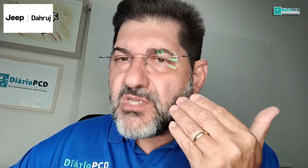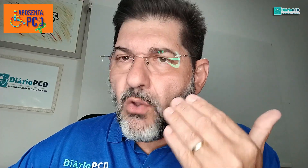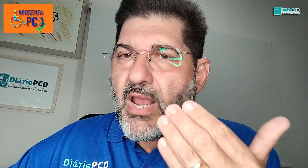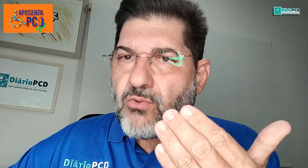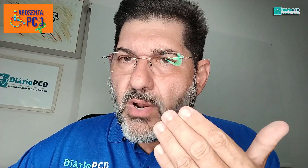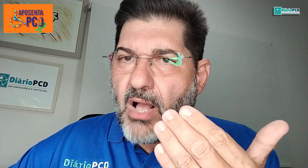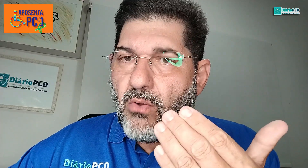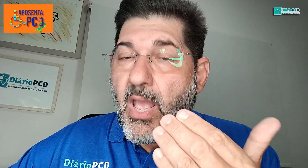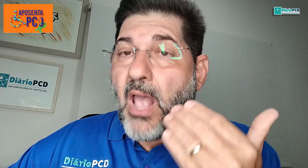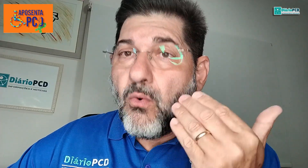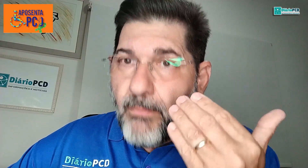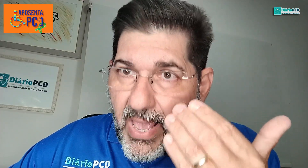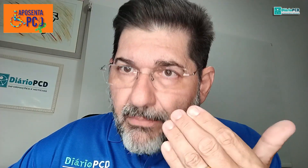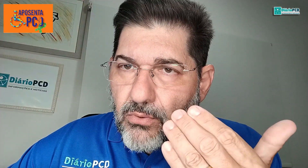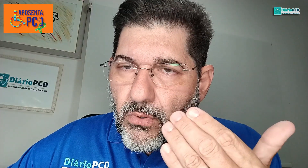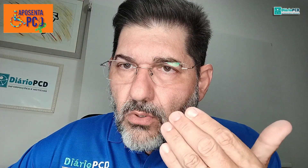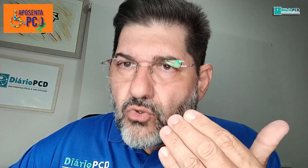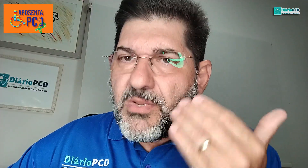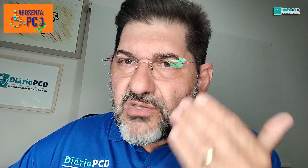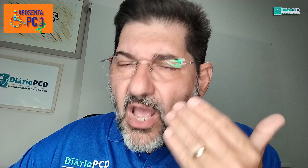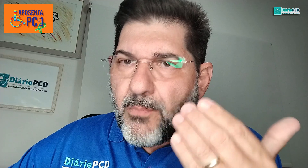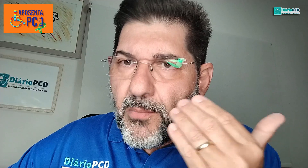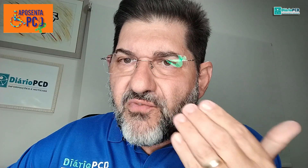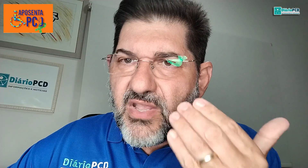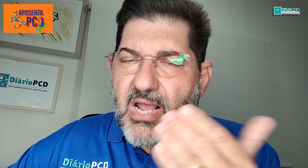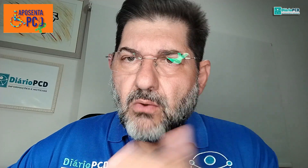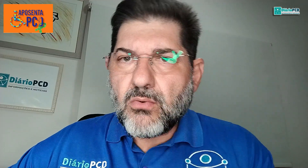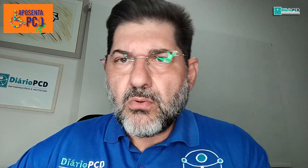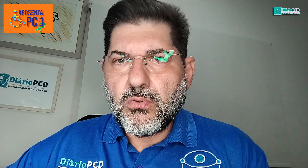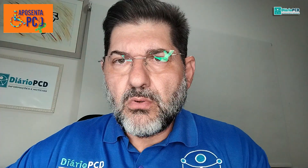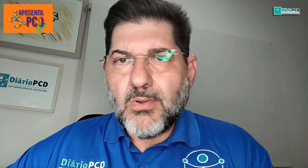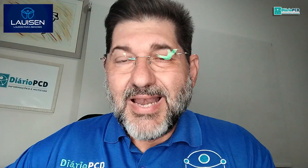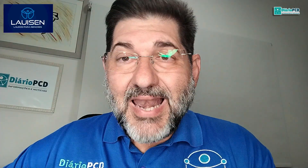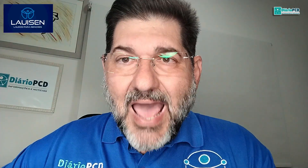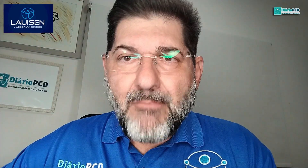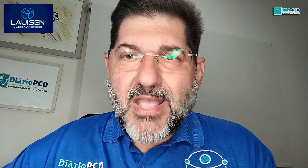da comissão eleitoral é um membro do Ministério Público Federal.